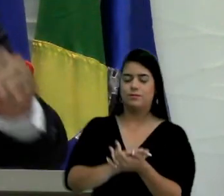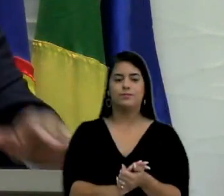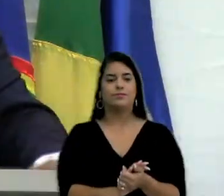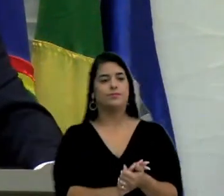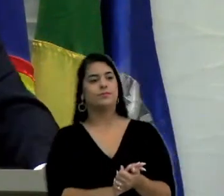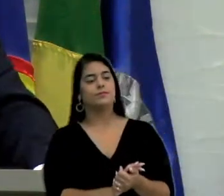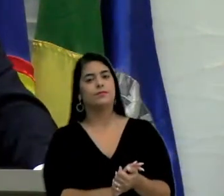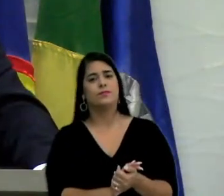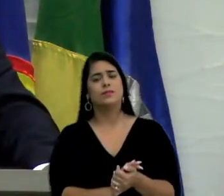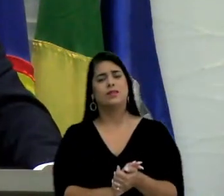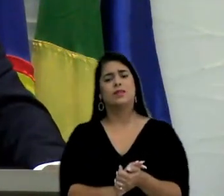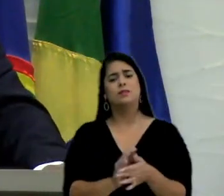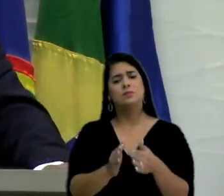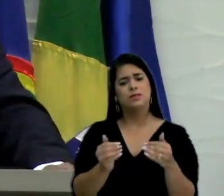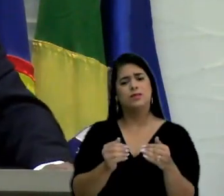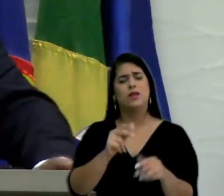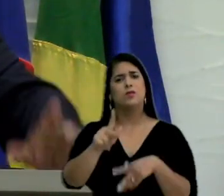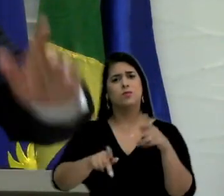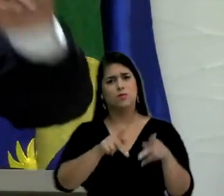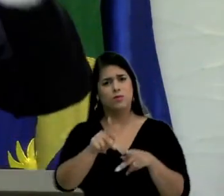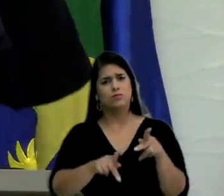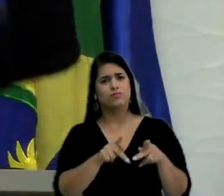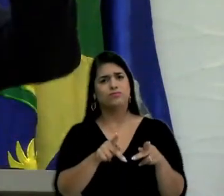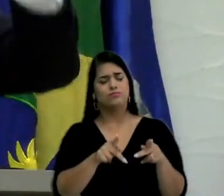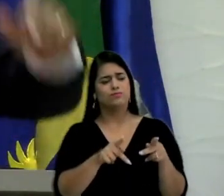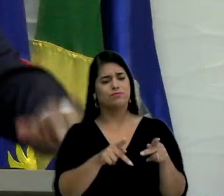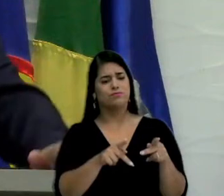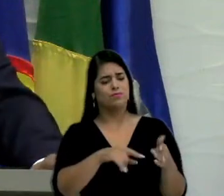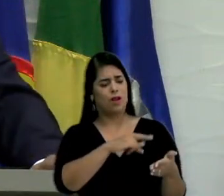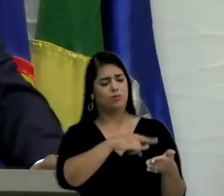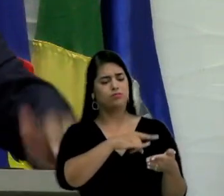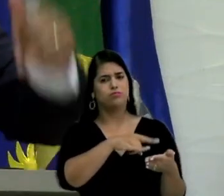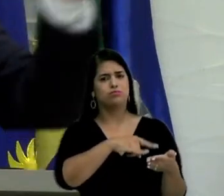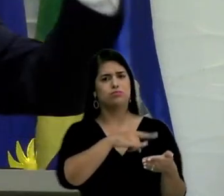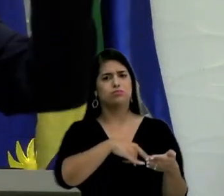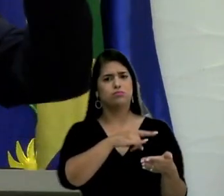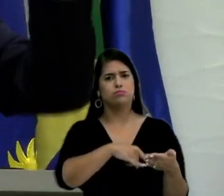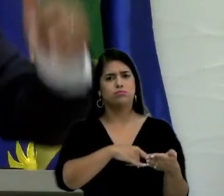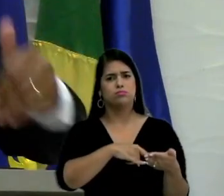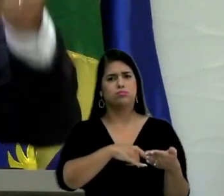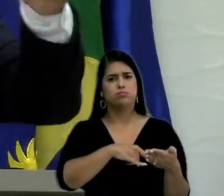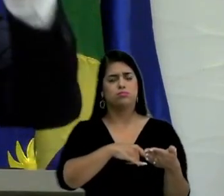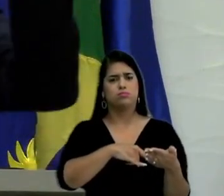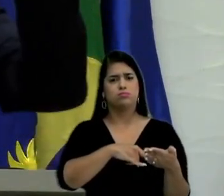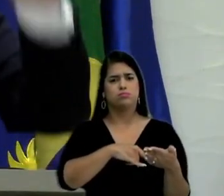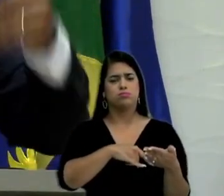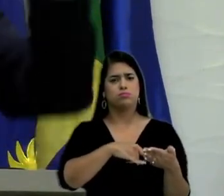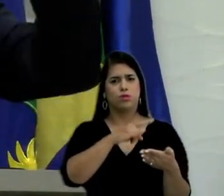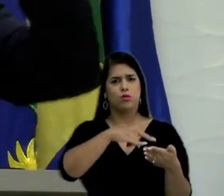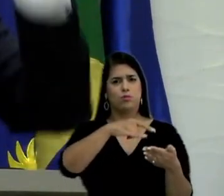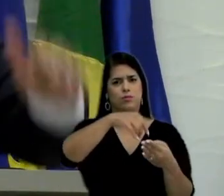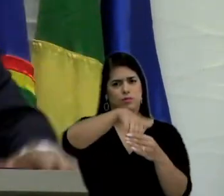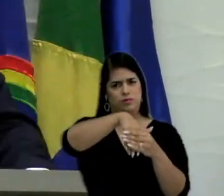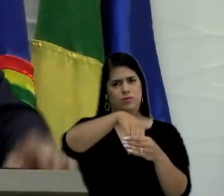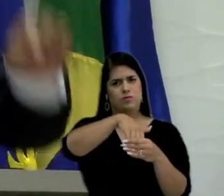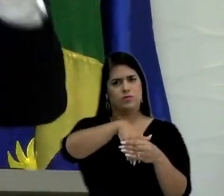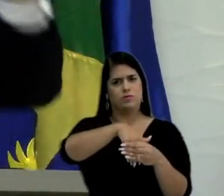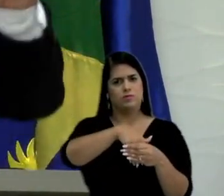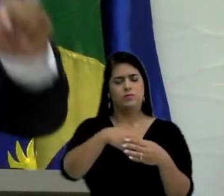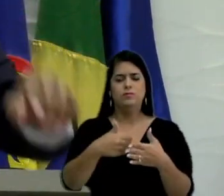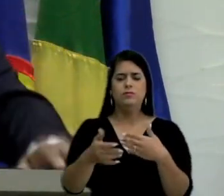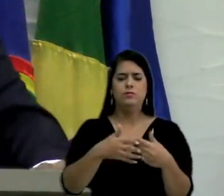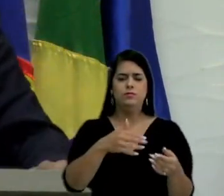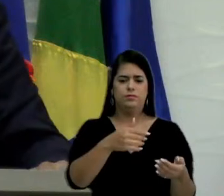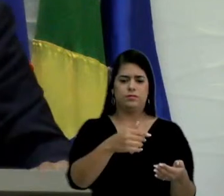a população Venha tirar o título que quem transferiu o título para fora para votar em capira Belo Jardim Sanharó laido